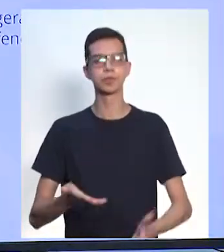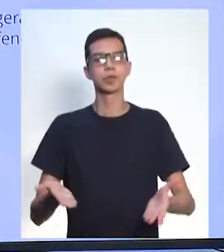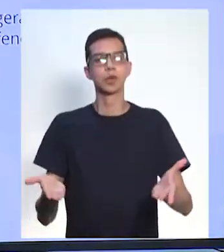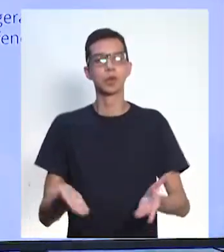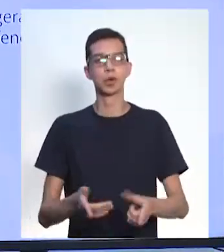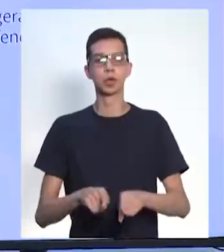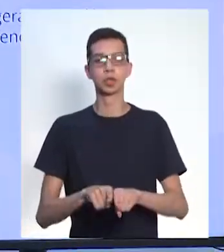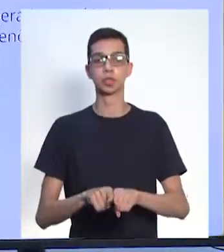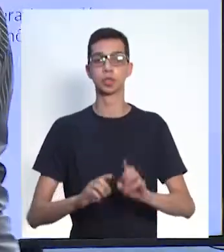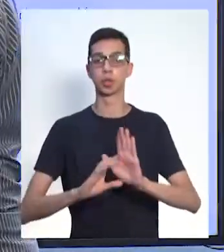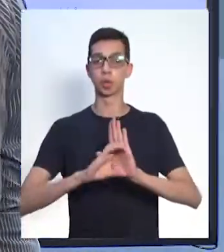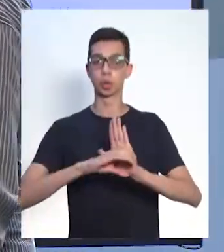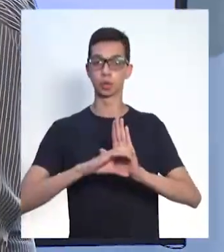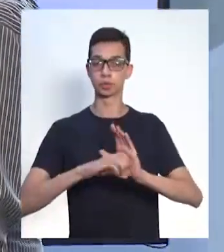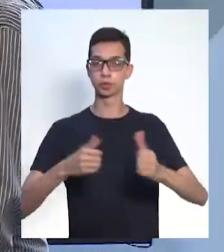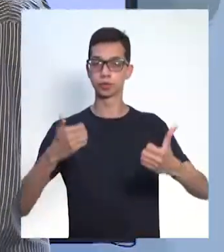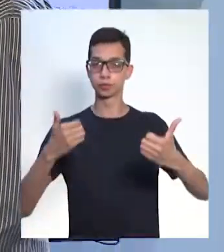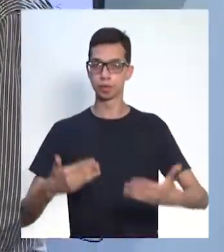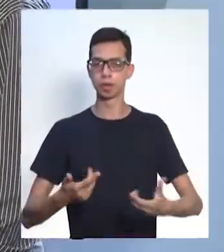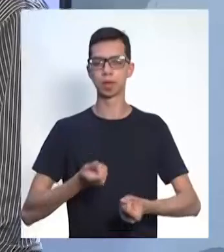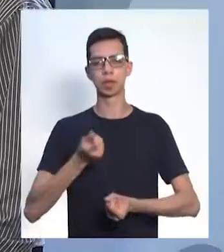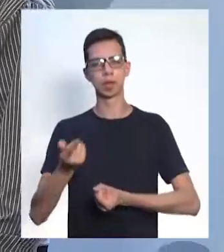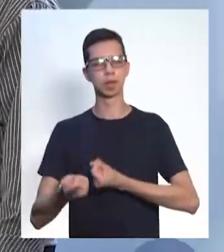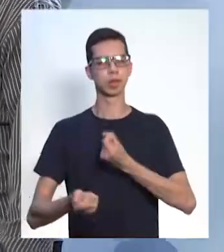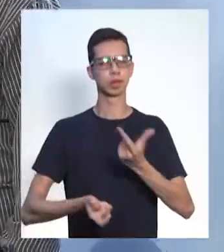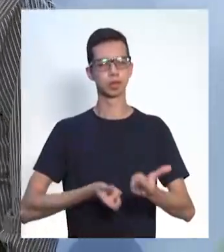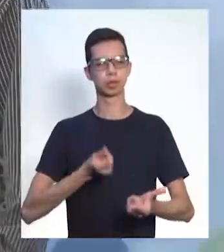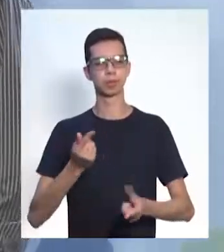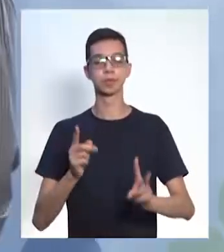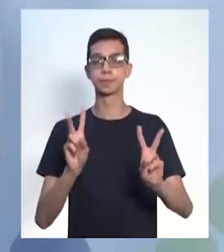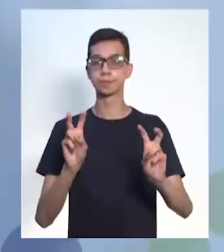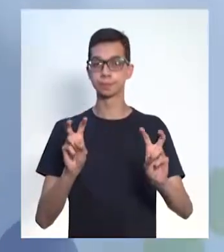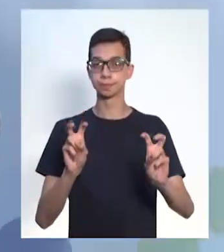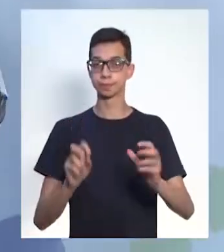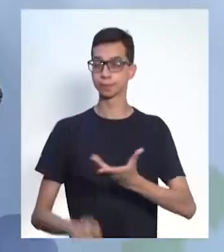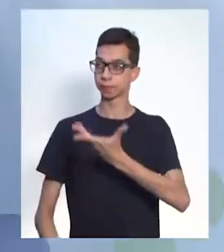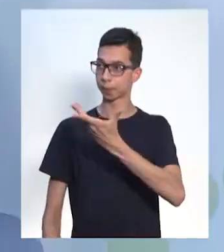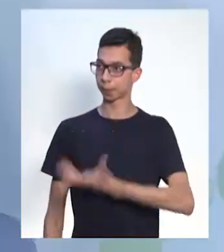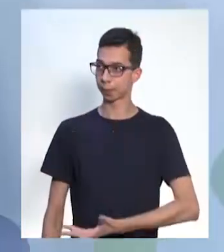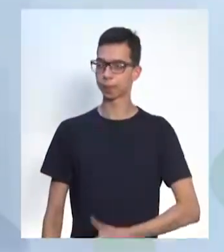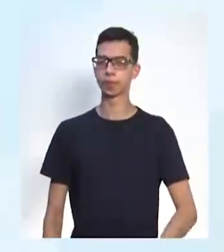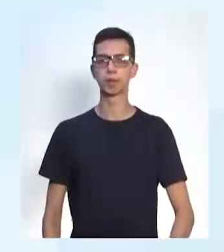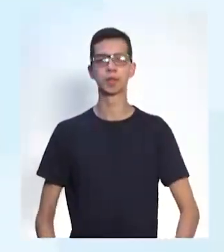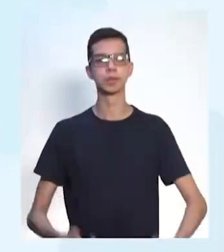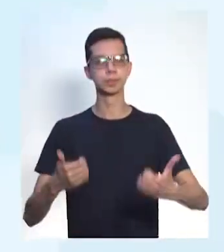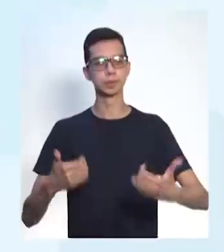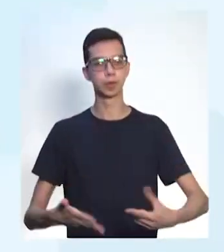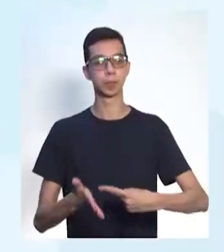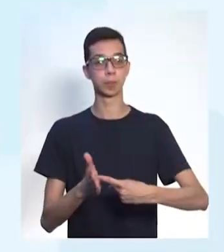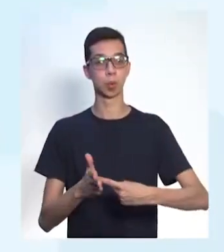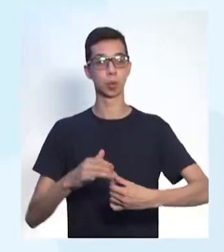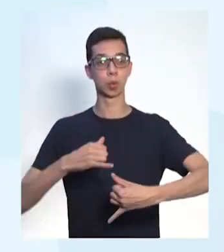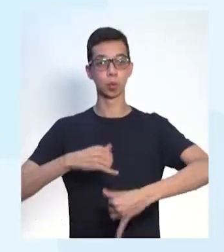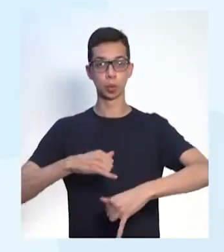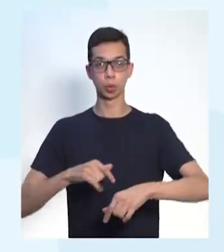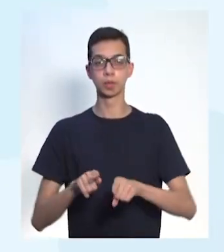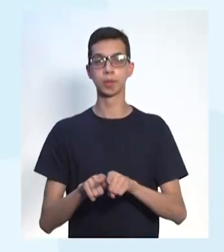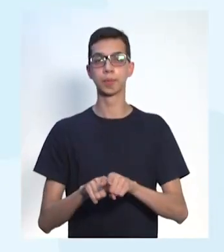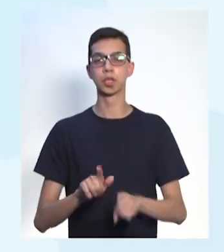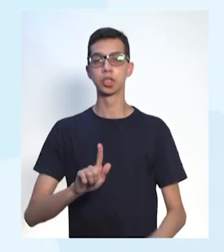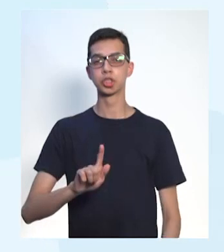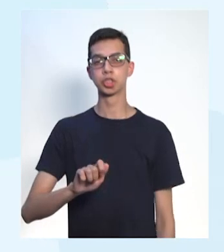trabalhar alguns conceitos, algumas coisas dentro dessa habilidade. Nós vamos falar sobre motores elétricos,